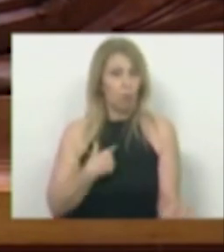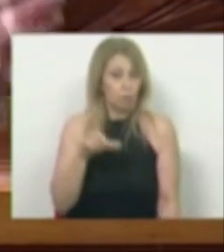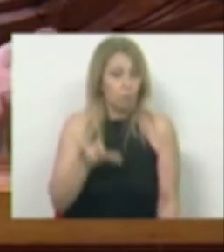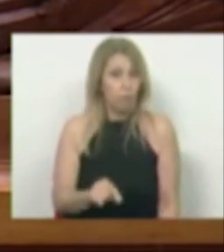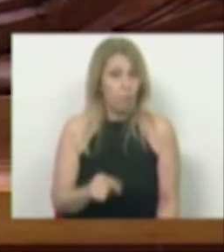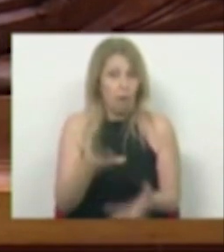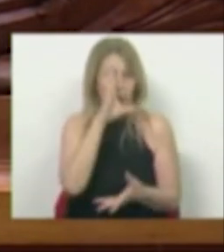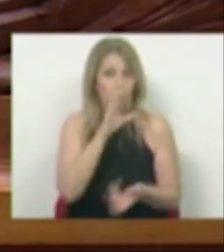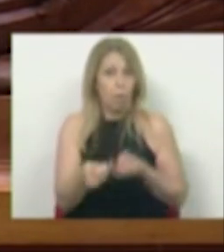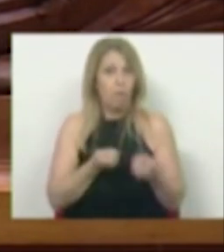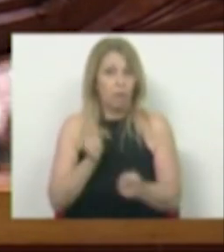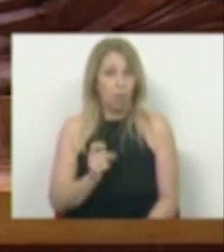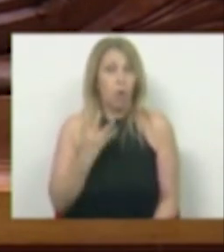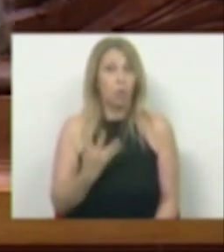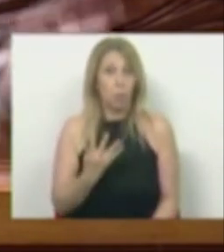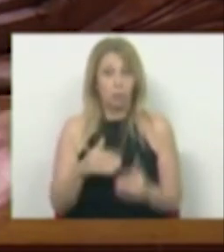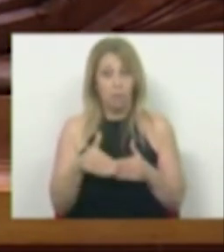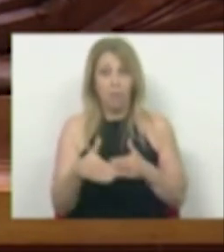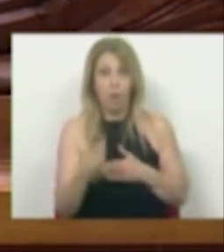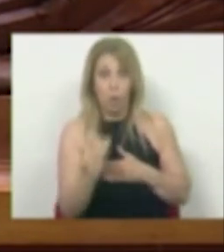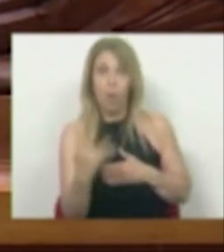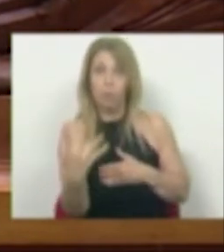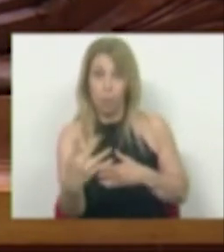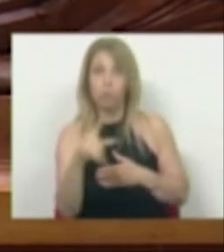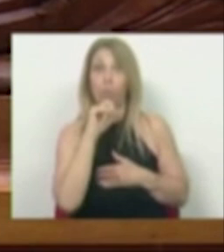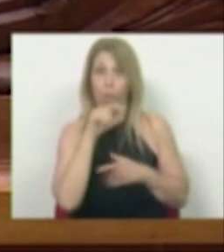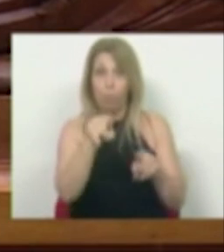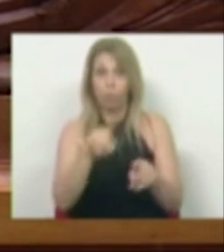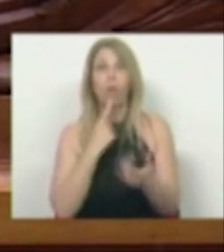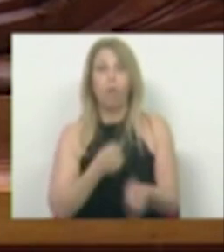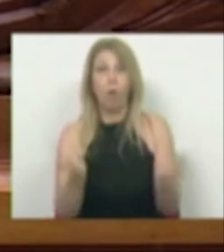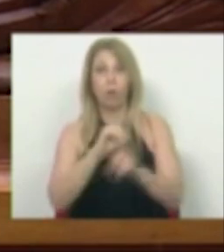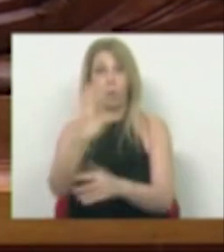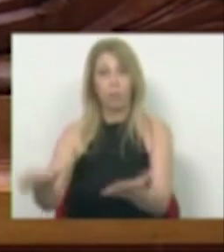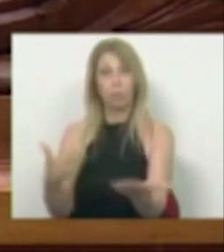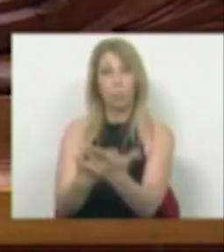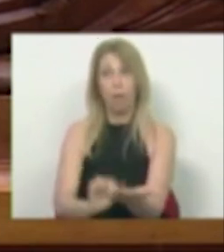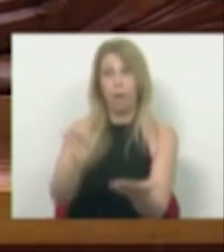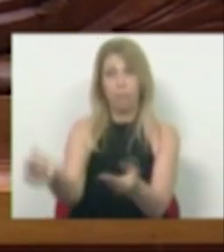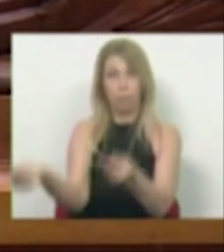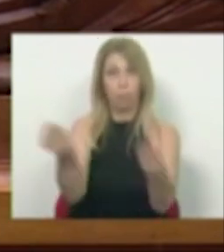4 anos e daqui a 4 anos terão a oportunidade de apresentar de novo as vossas propostas aos portugueses.